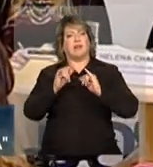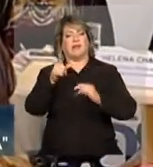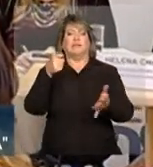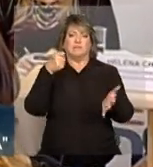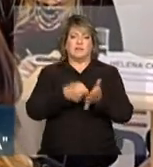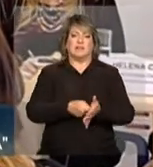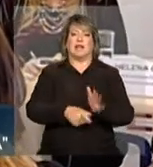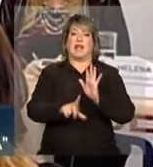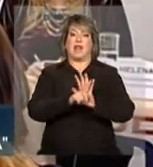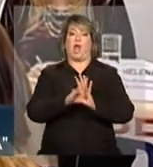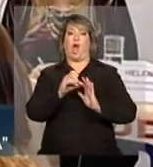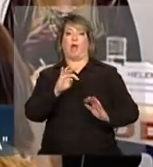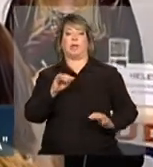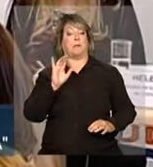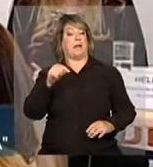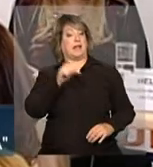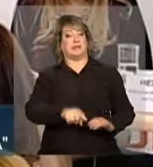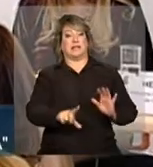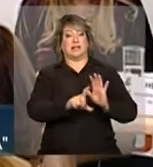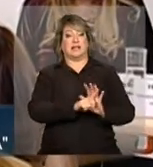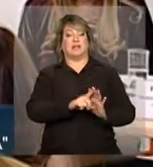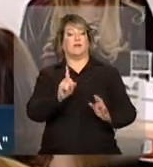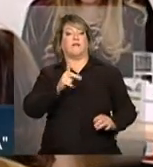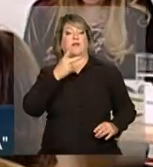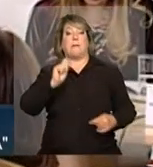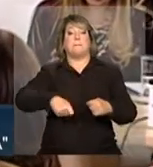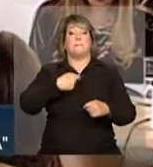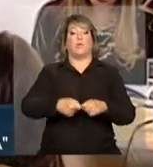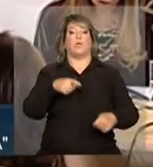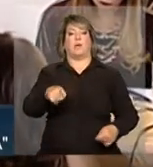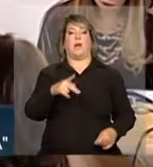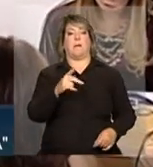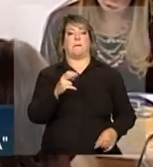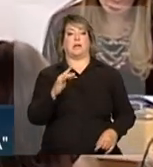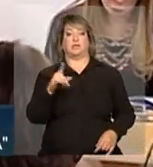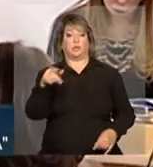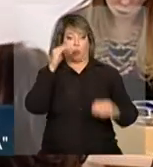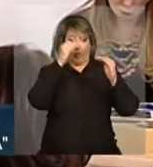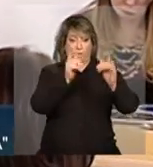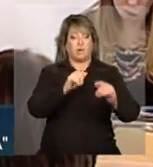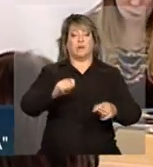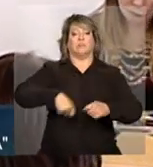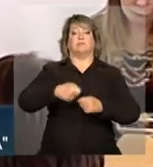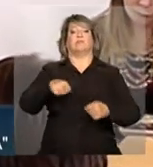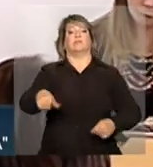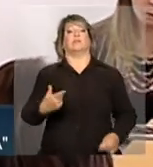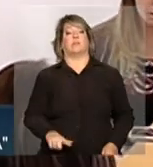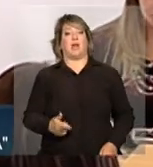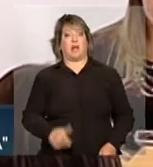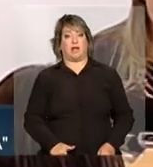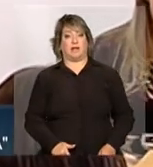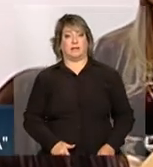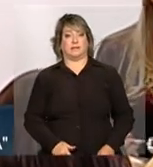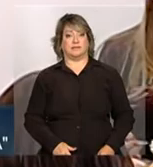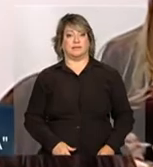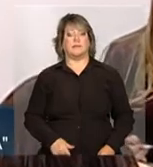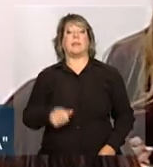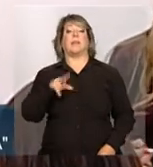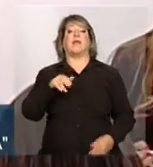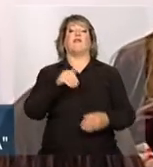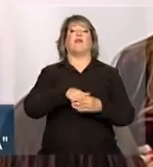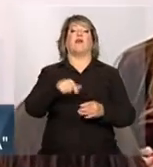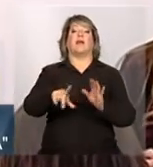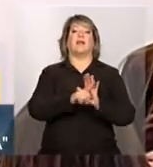cotas, mas a lei não prevê punição ao partido que não cumprir. Quem votou a lei? Os parlamentares.